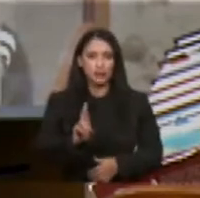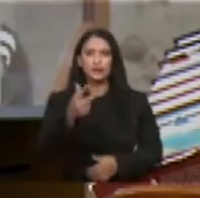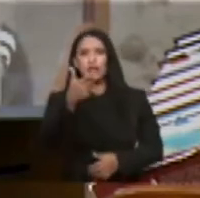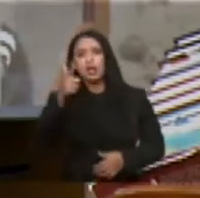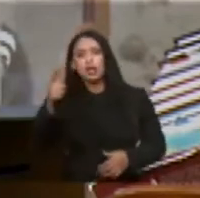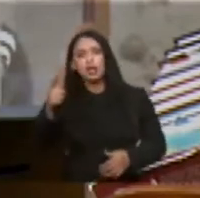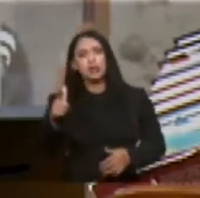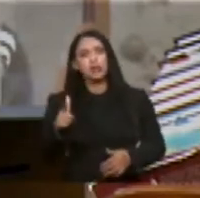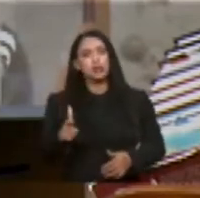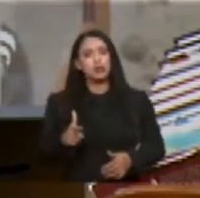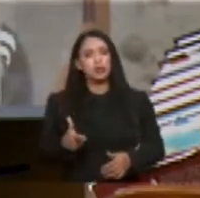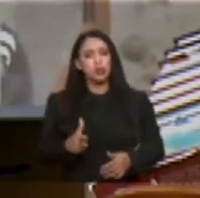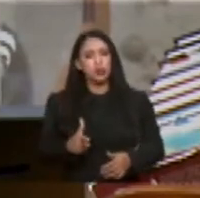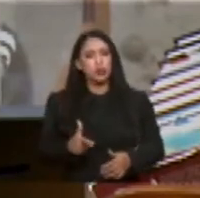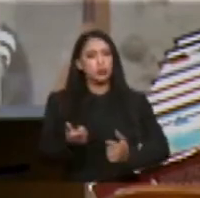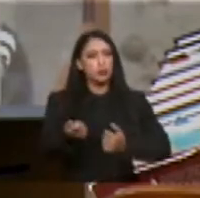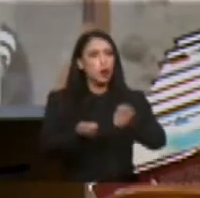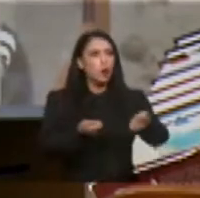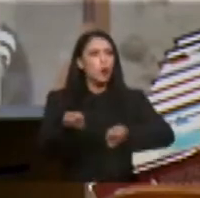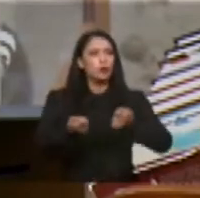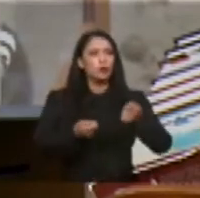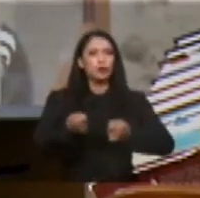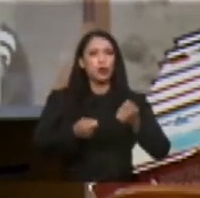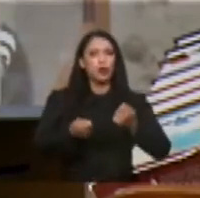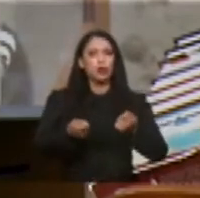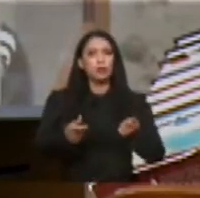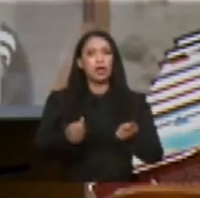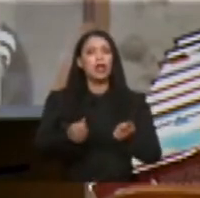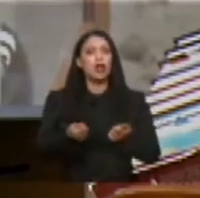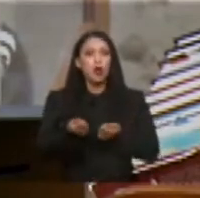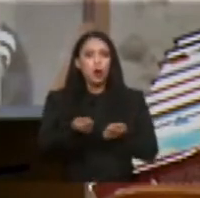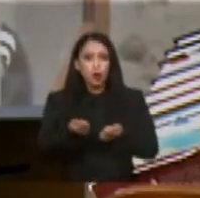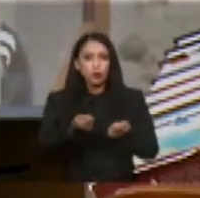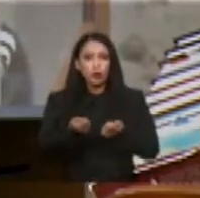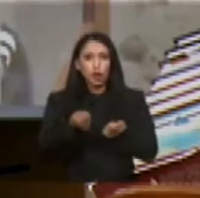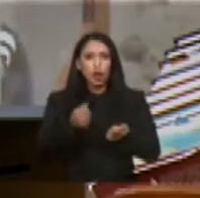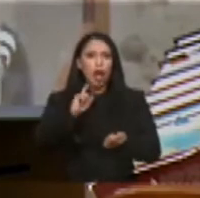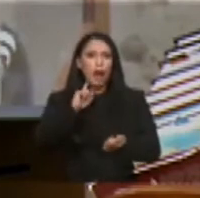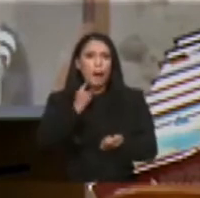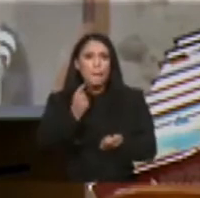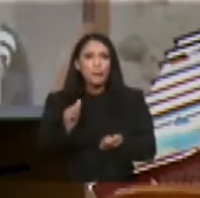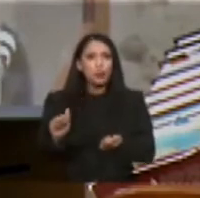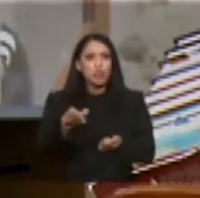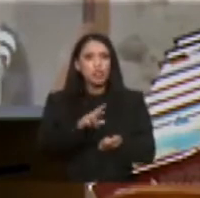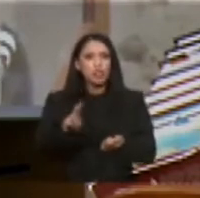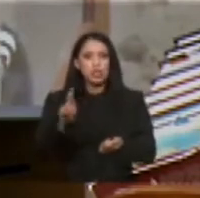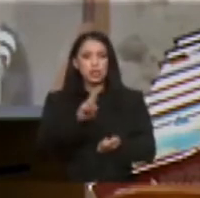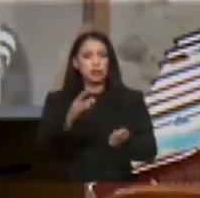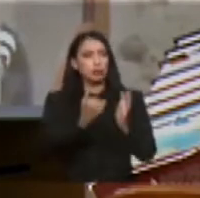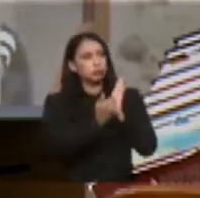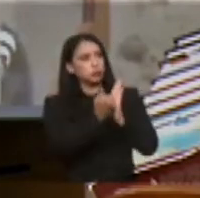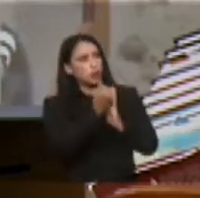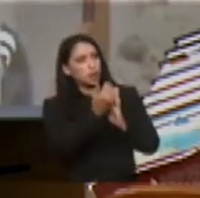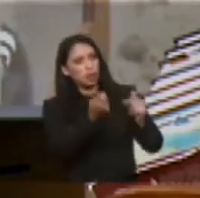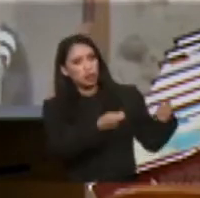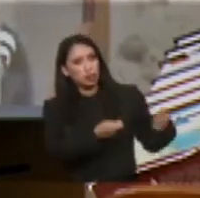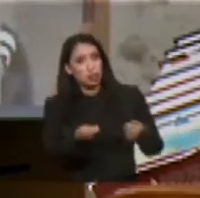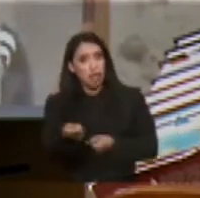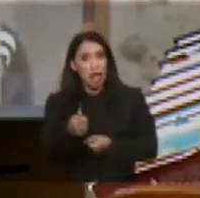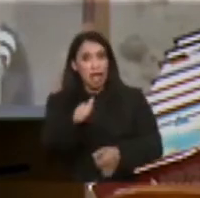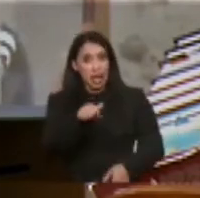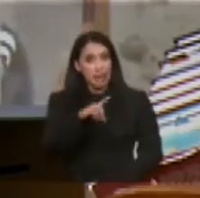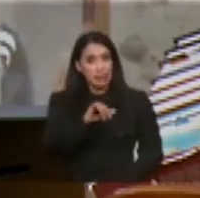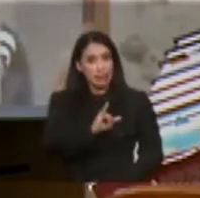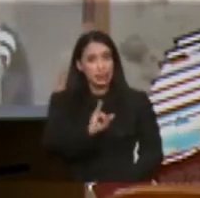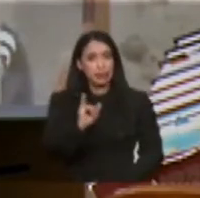outros componentes essenciais ao controle da poluição, corrigindo as distorções apontadas na inicial. A ação direta